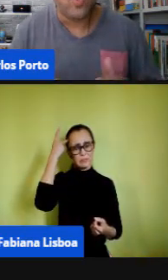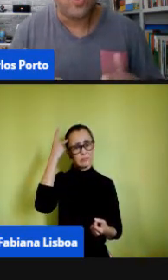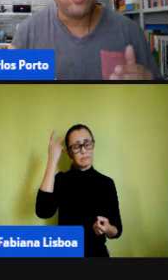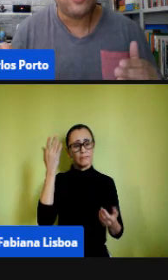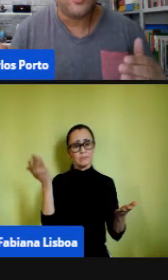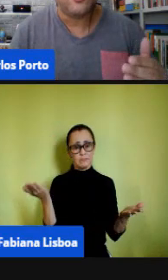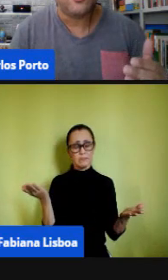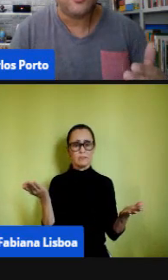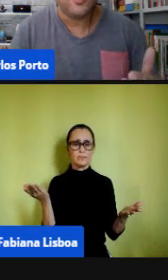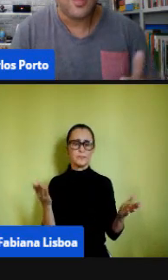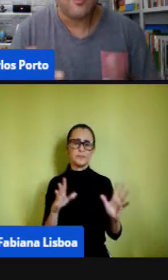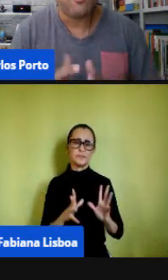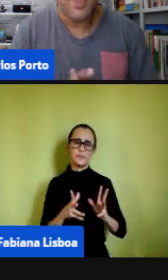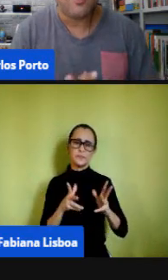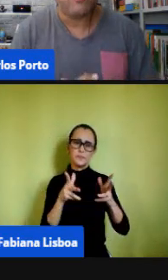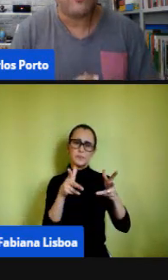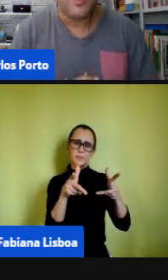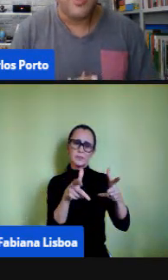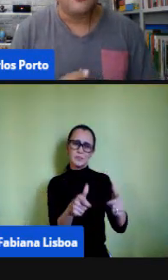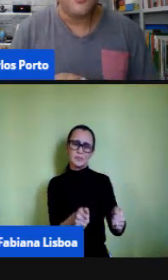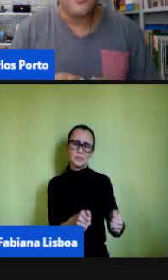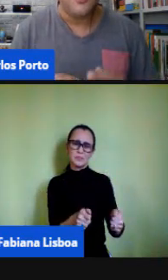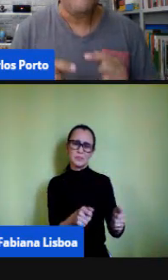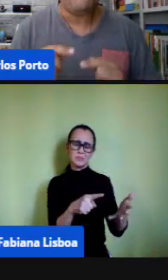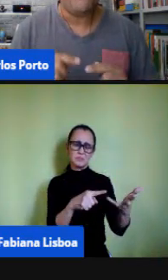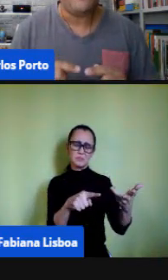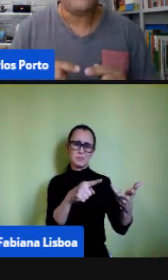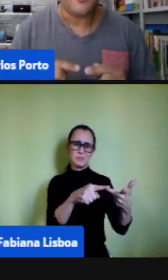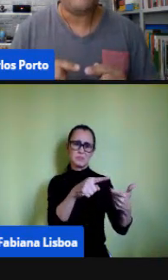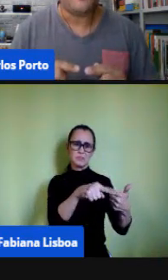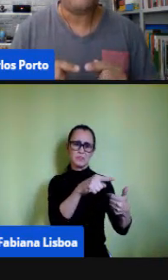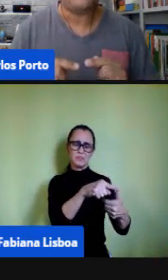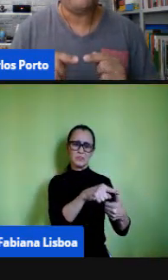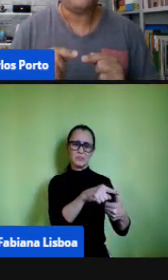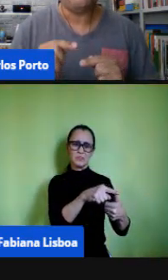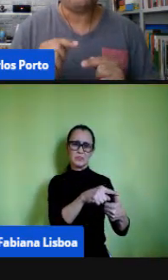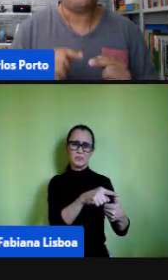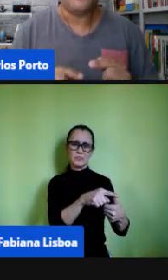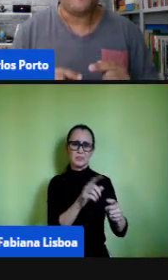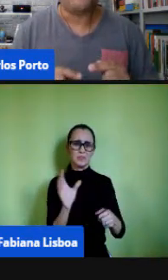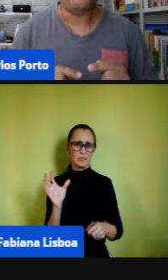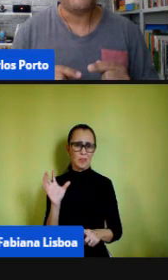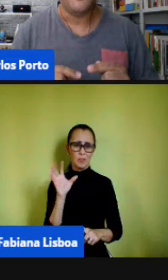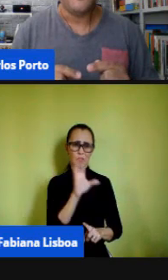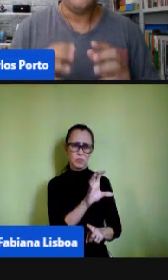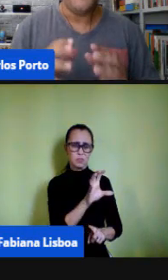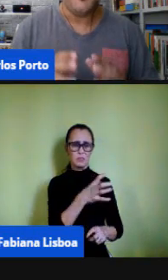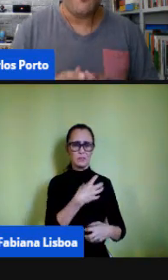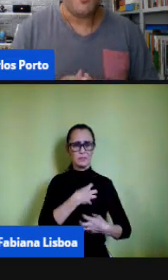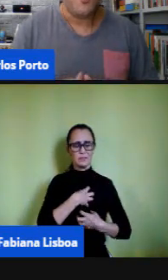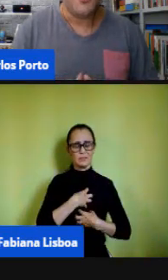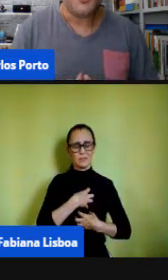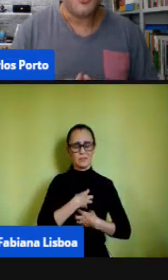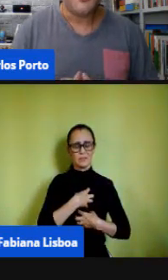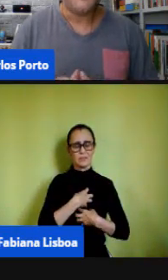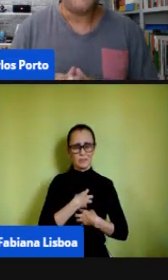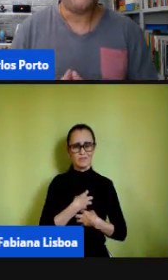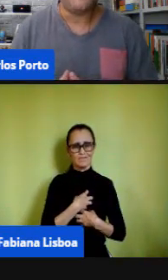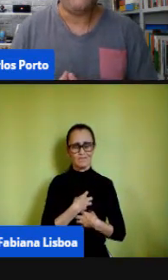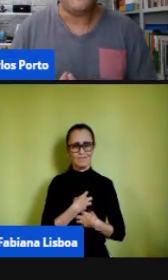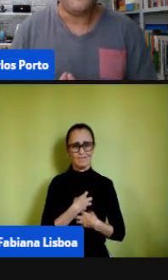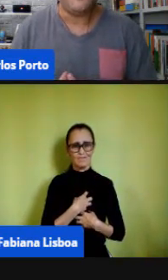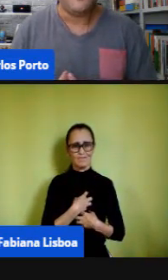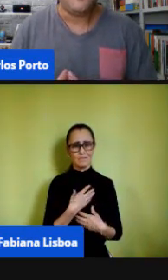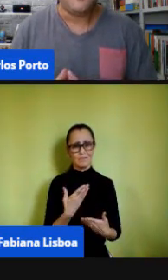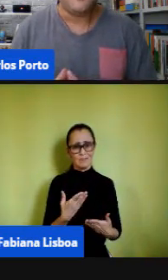indireta, todos esses aspectos têm influenciado na nossa vida emocional, que repercute na